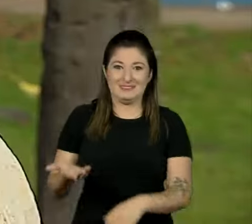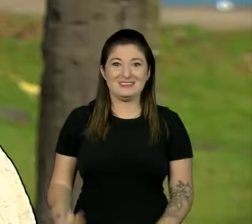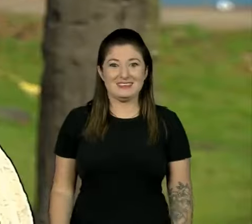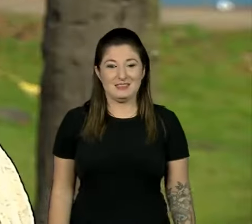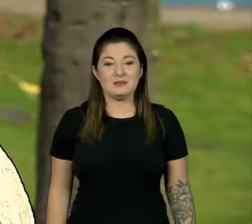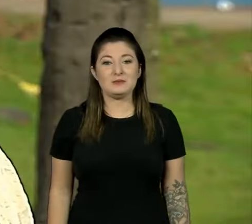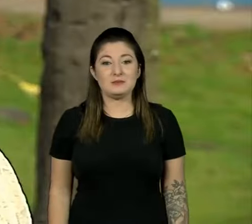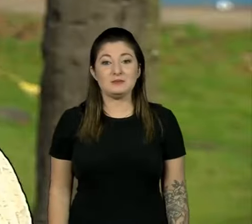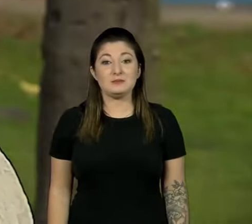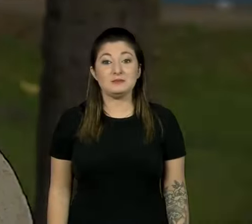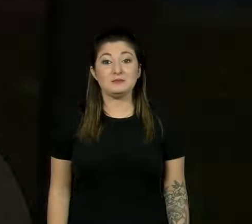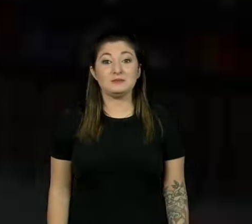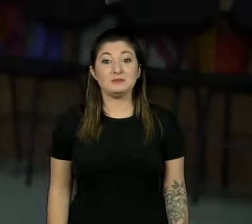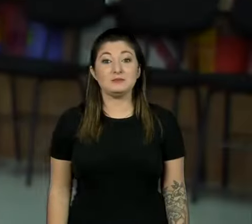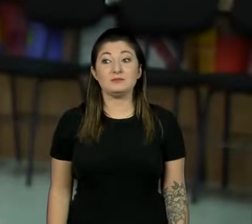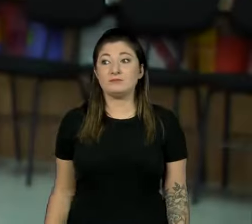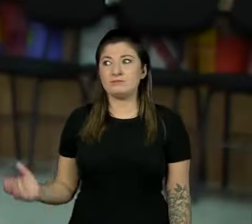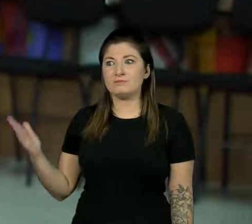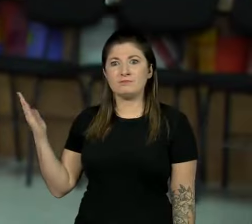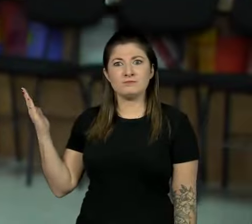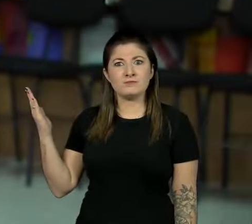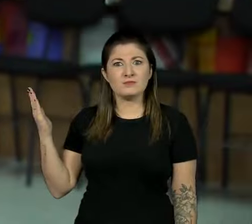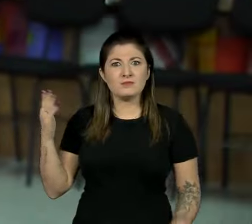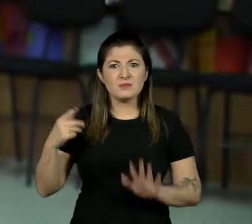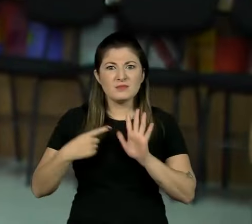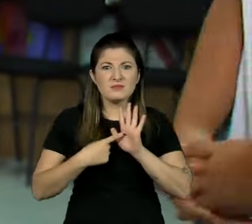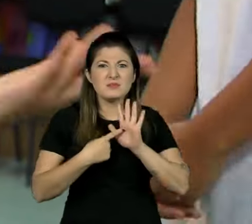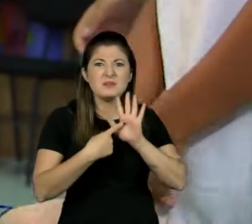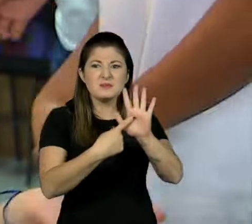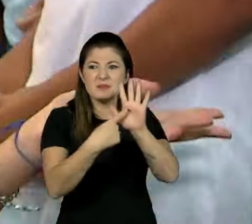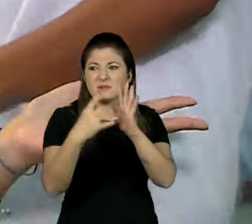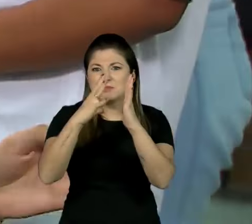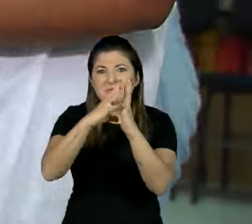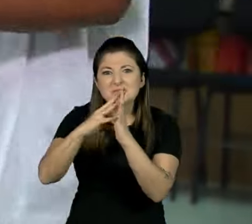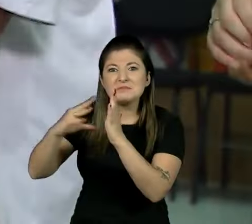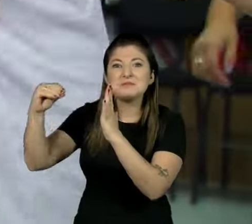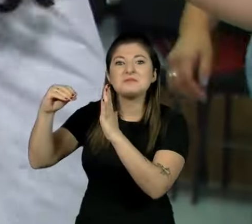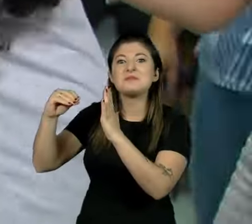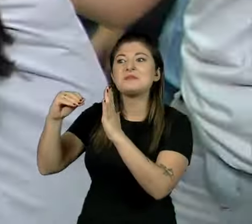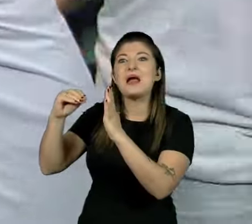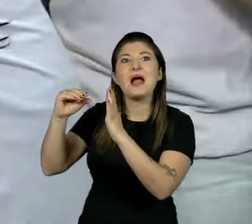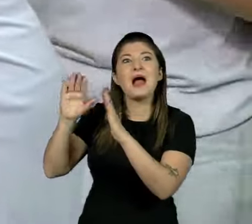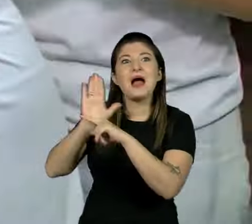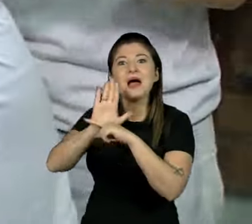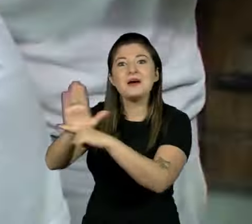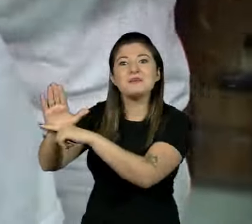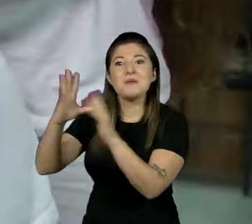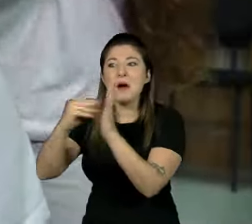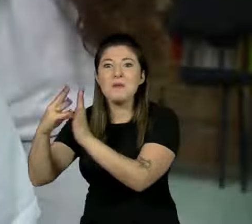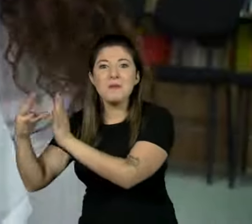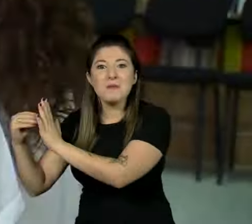faço. Um rosto que representa e inspira tantos outros. Parece que eu não sei descrever.